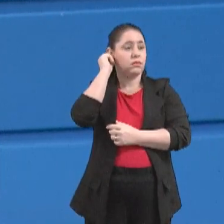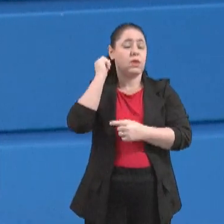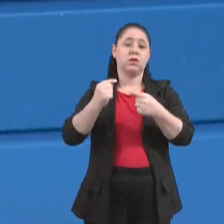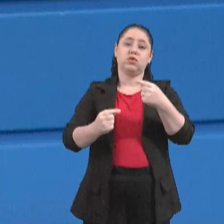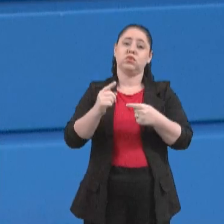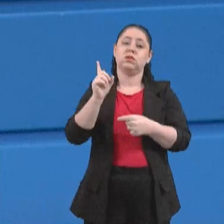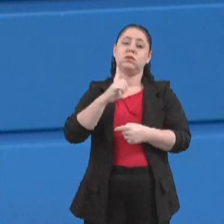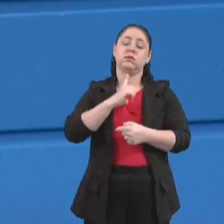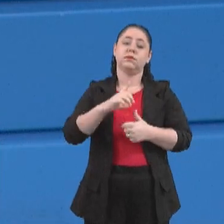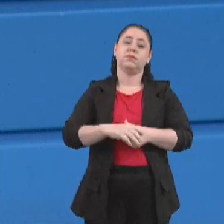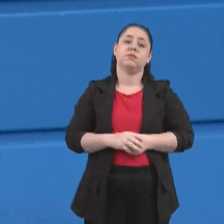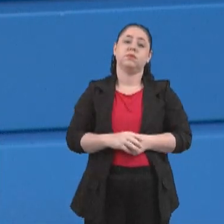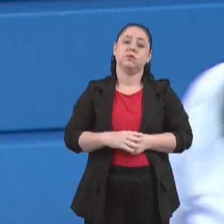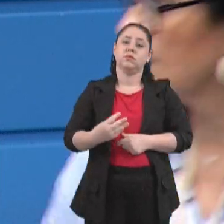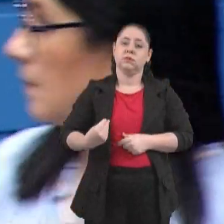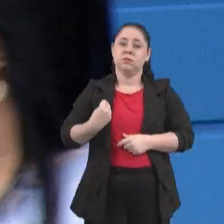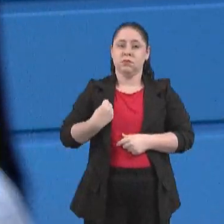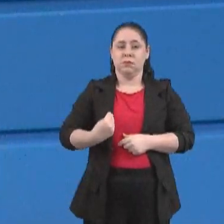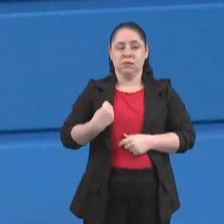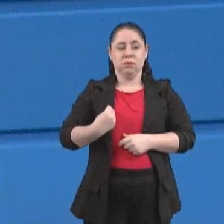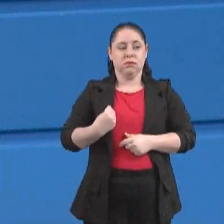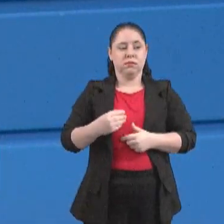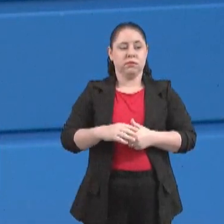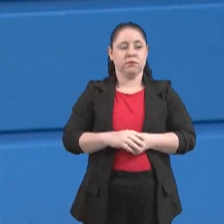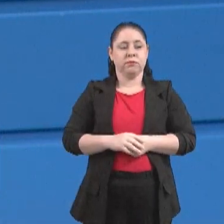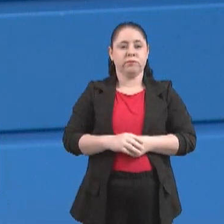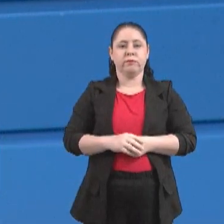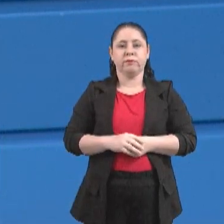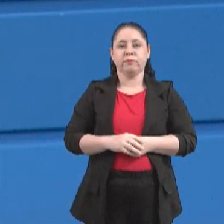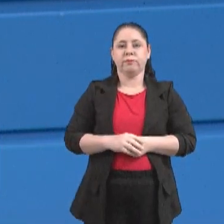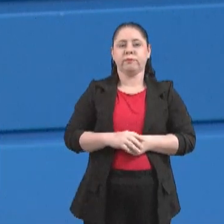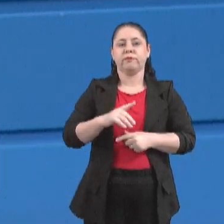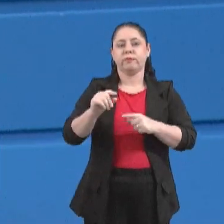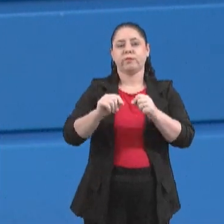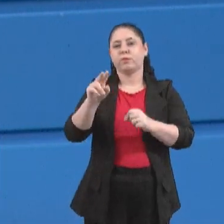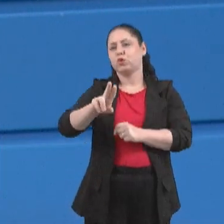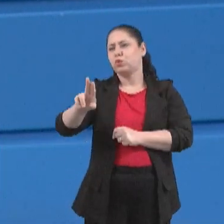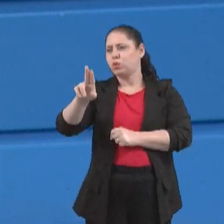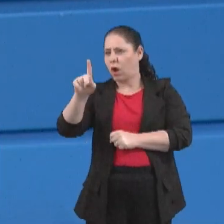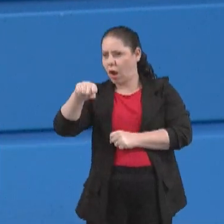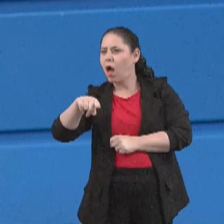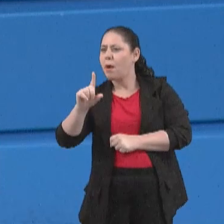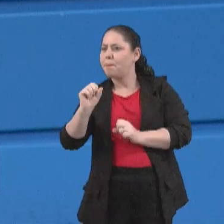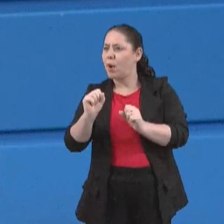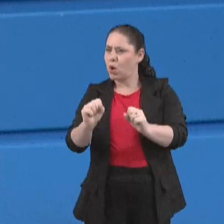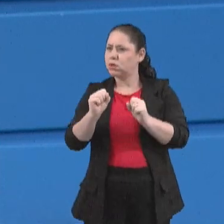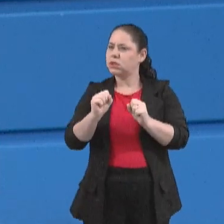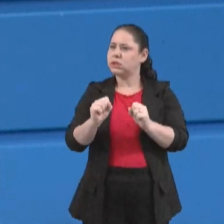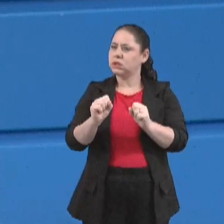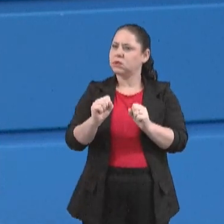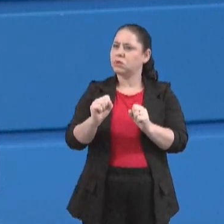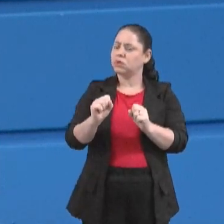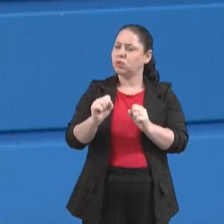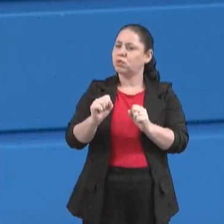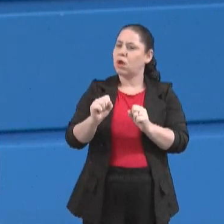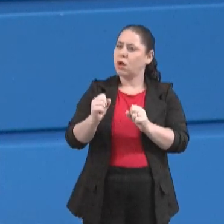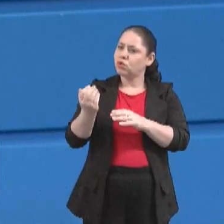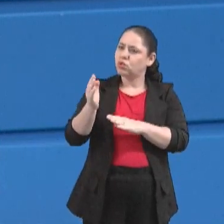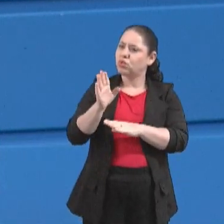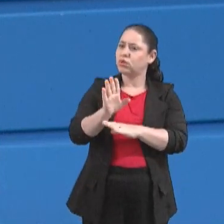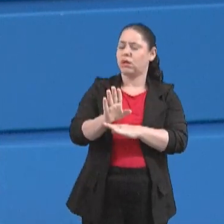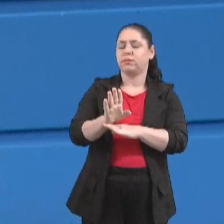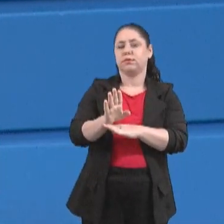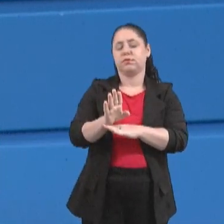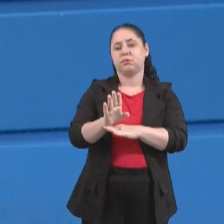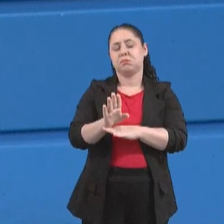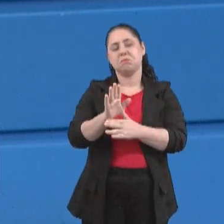discussão e participação sendo útil a esse debate. Parabéns, deputado, por